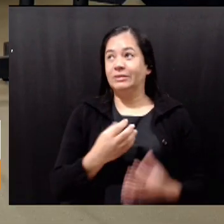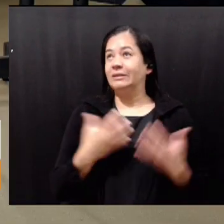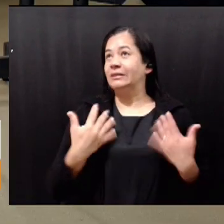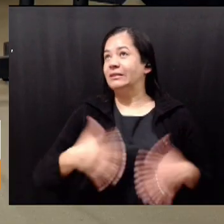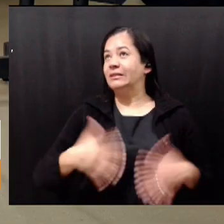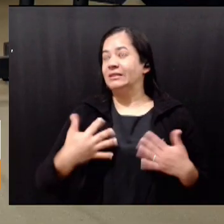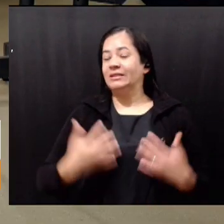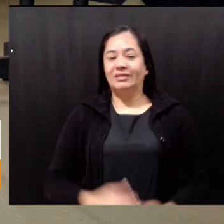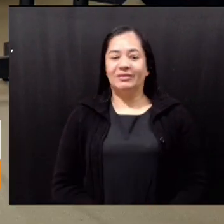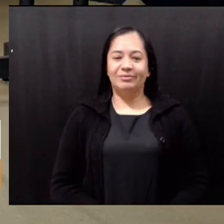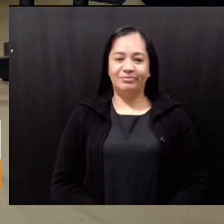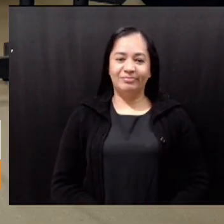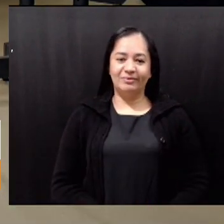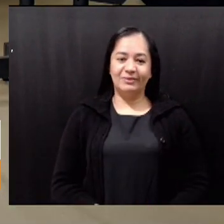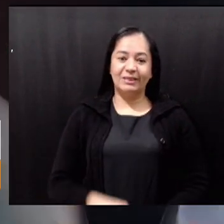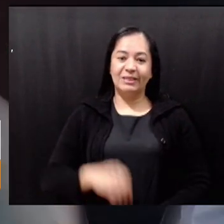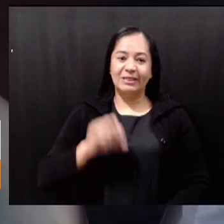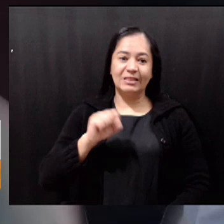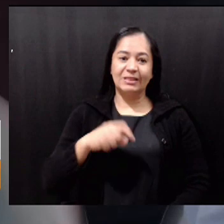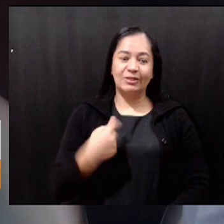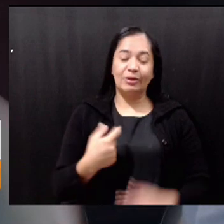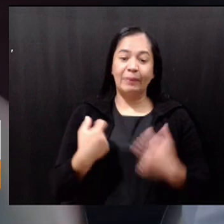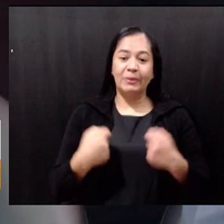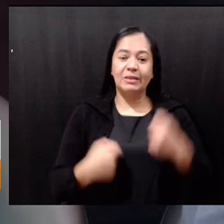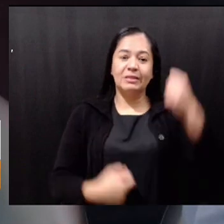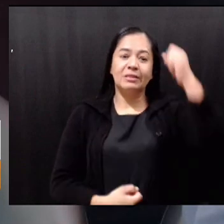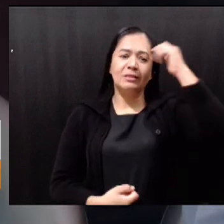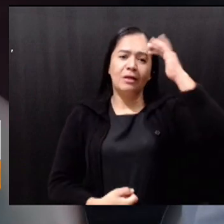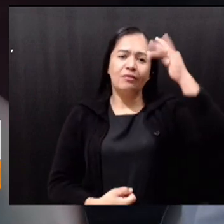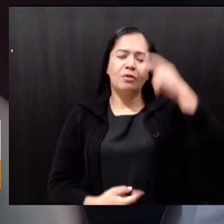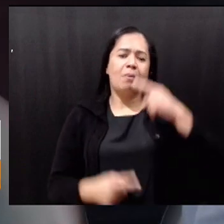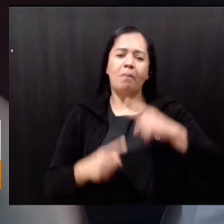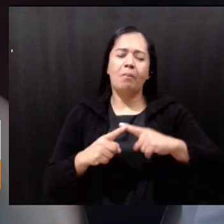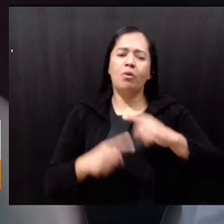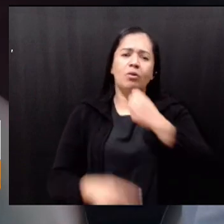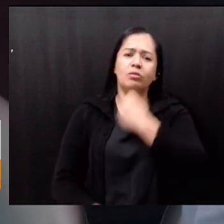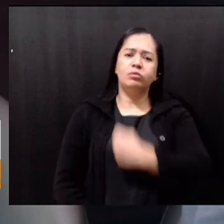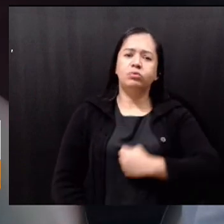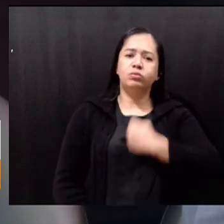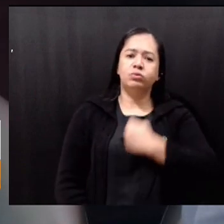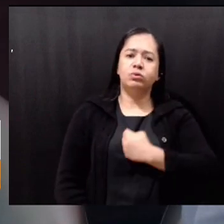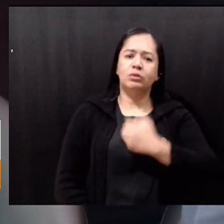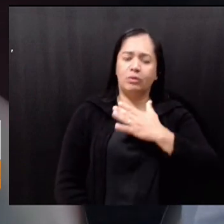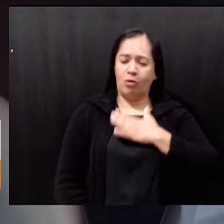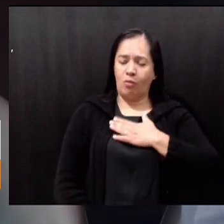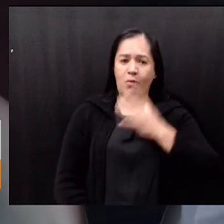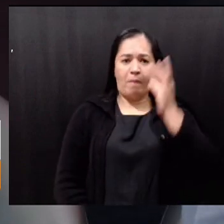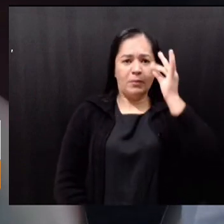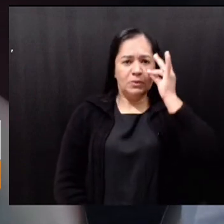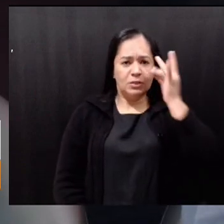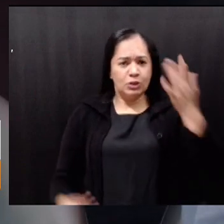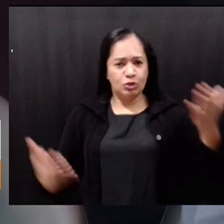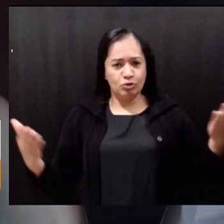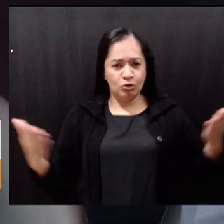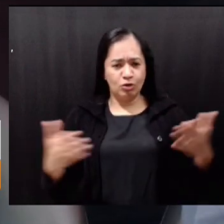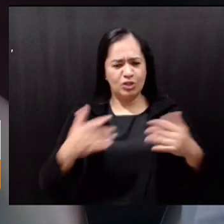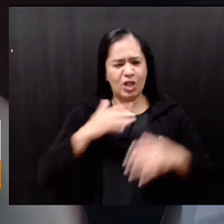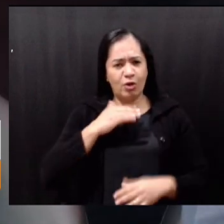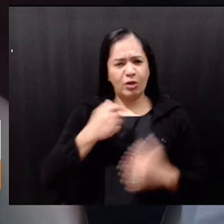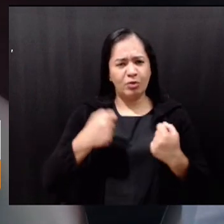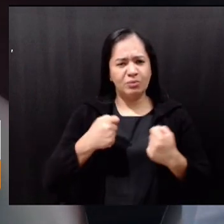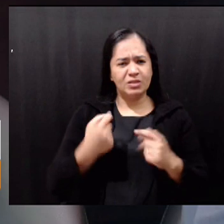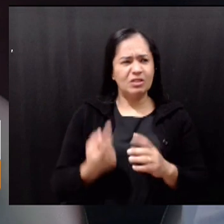precisa refletir o porquê dessa nostalgia, né? Será que o meu presente hoje está tão ruim que eu prefiro voltar a algo que já